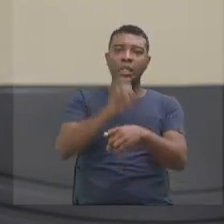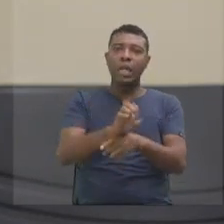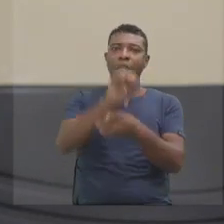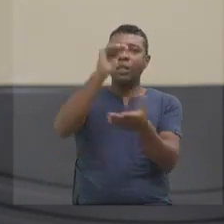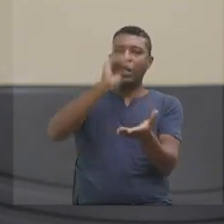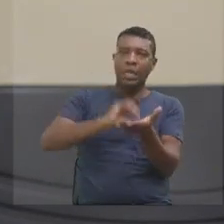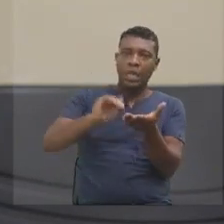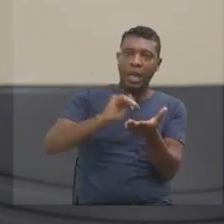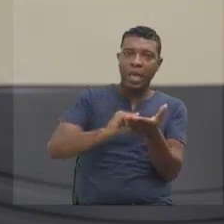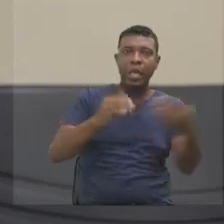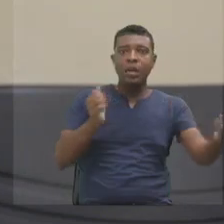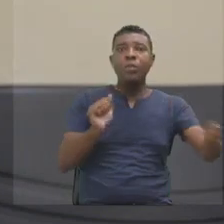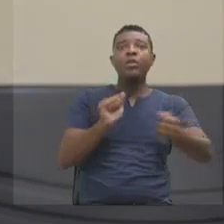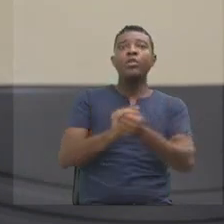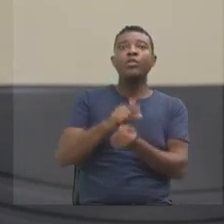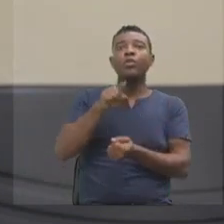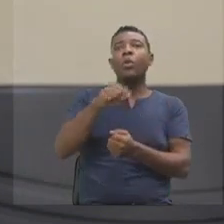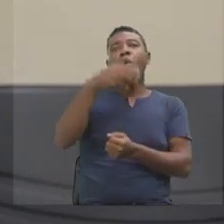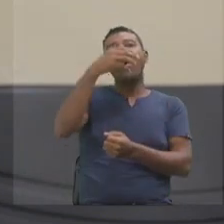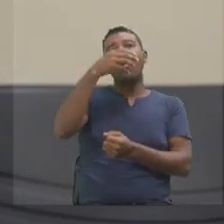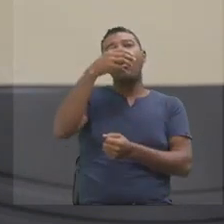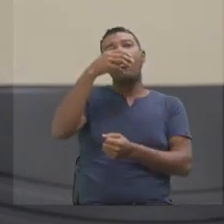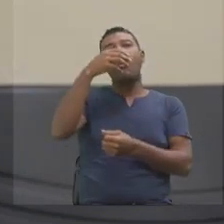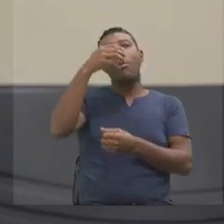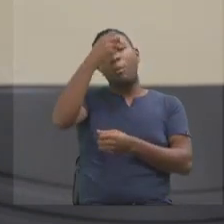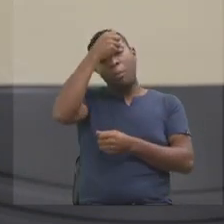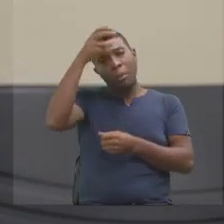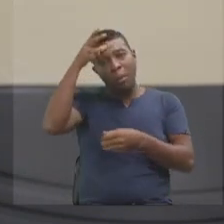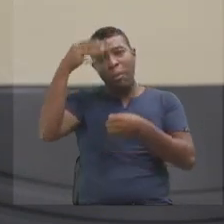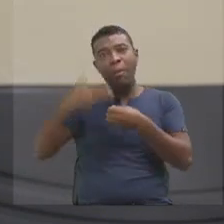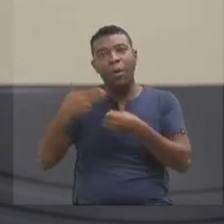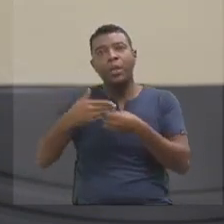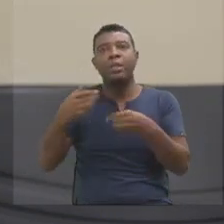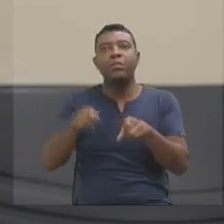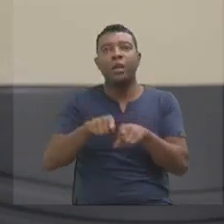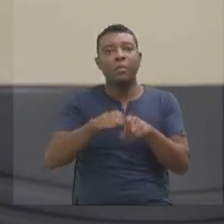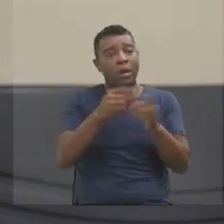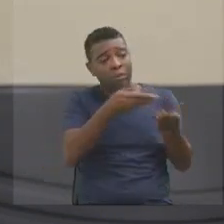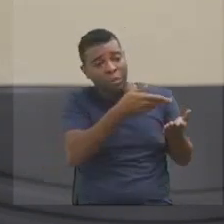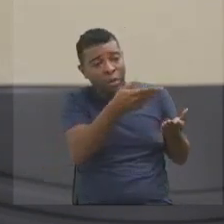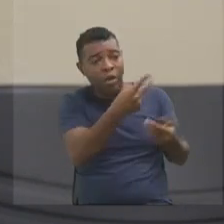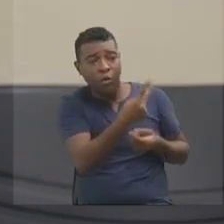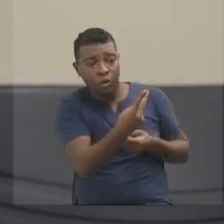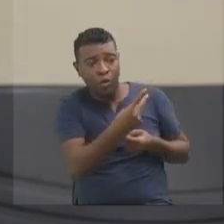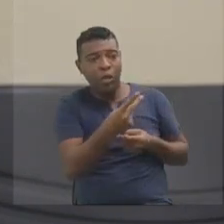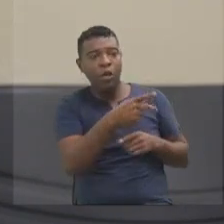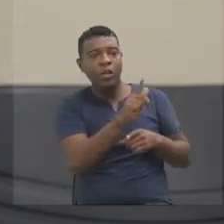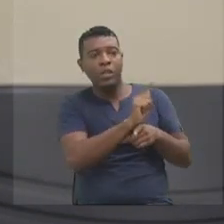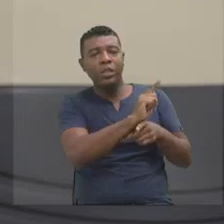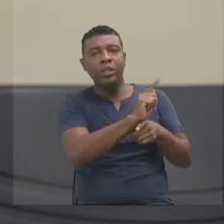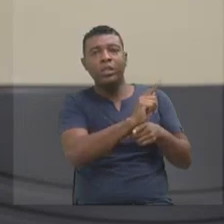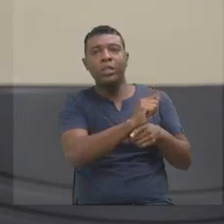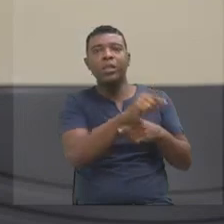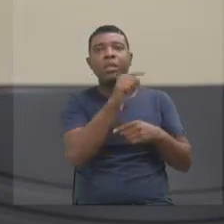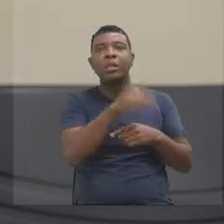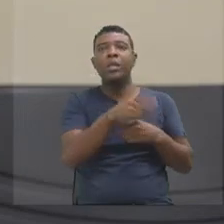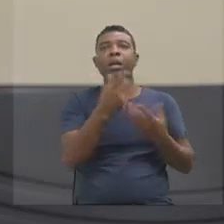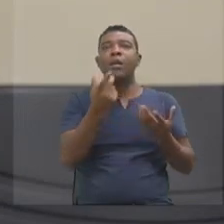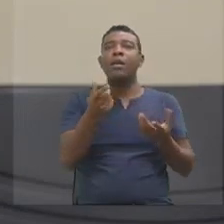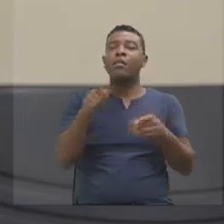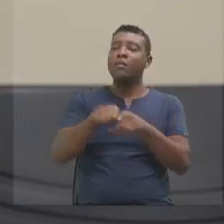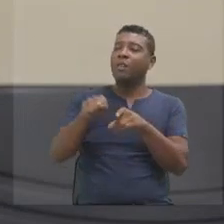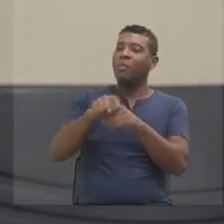dos Municípios E especialmente das gestões do Eduardo edval da frente do Cosern e dizer nas suas considerações finais